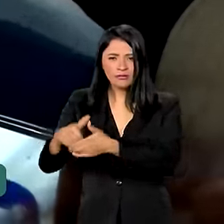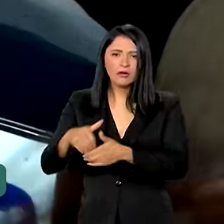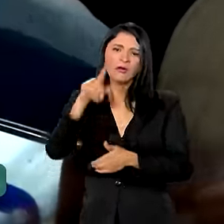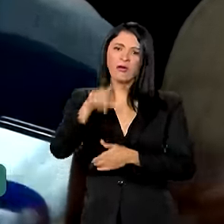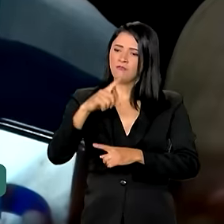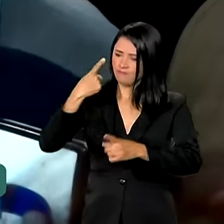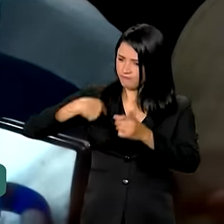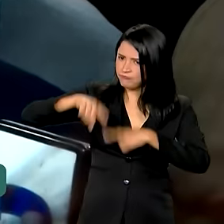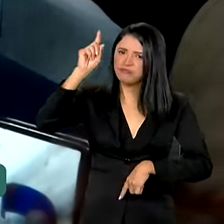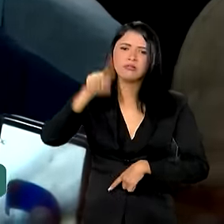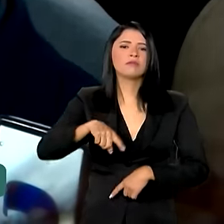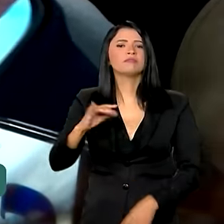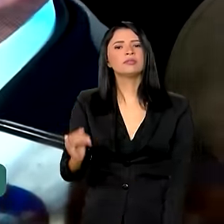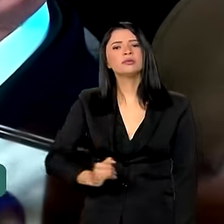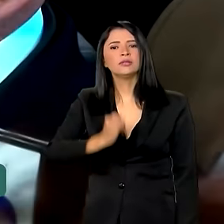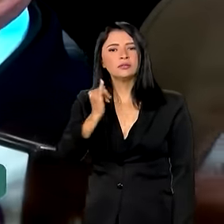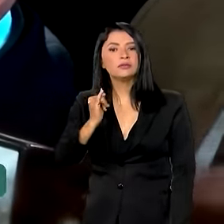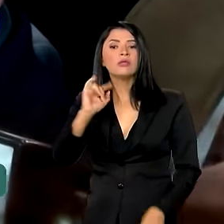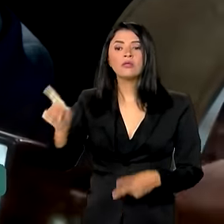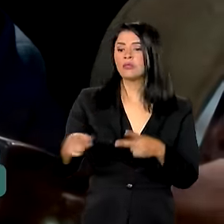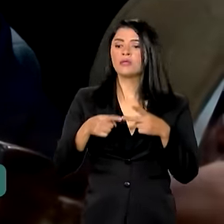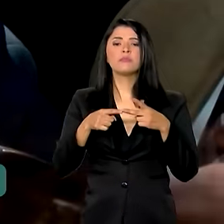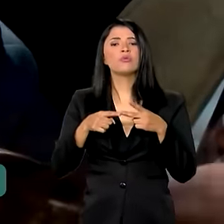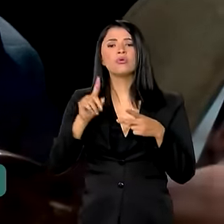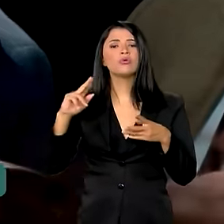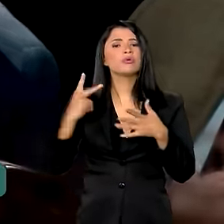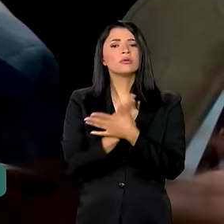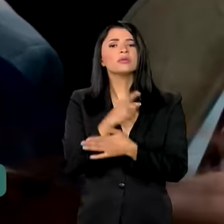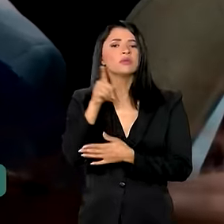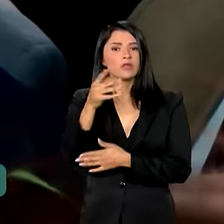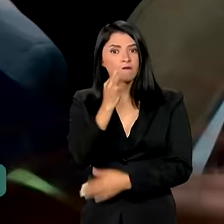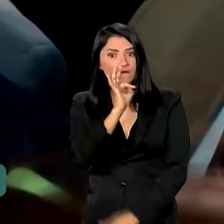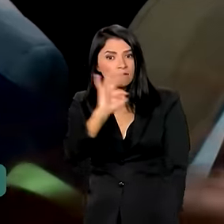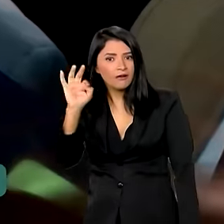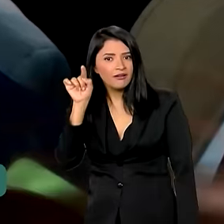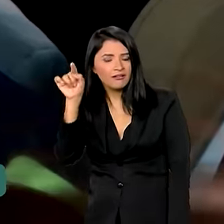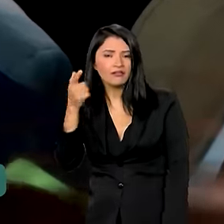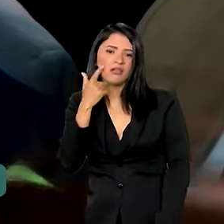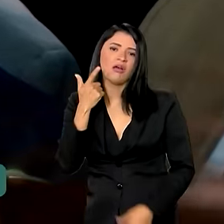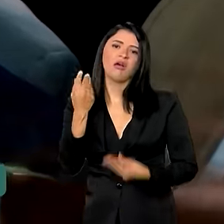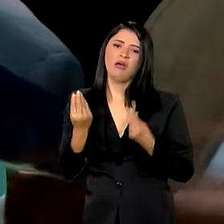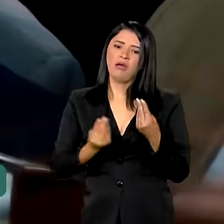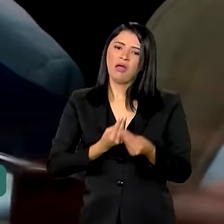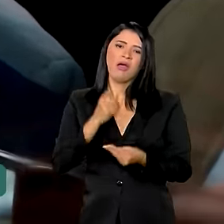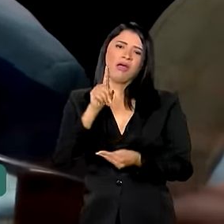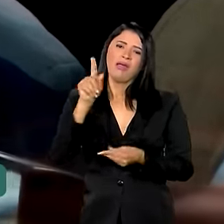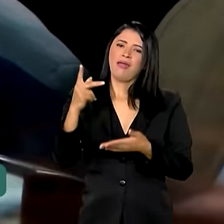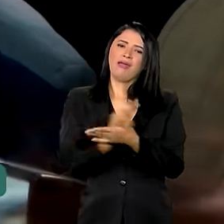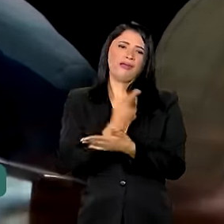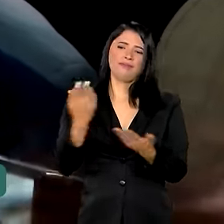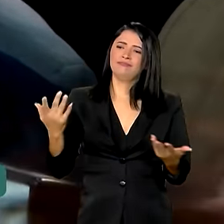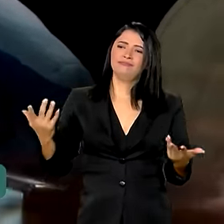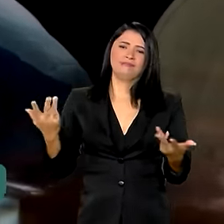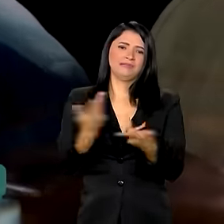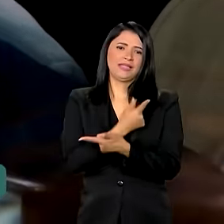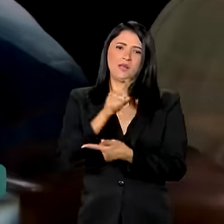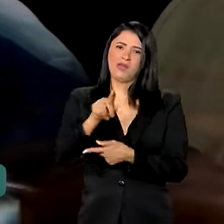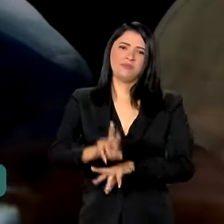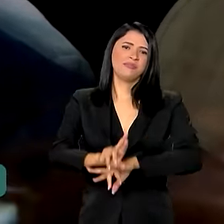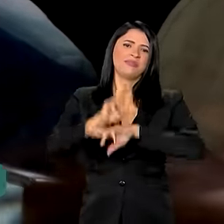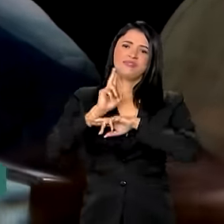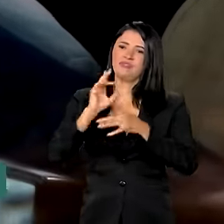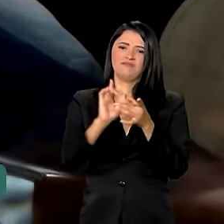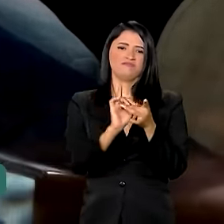um avanço importante. E depois, o que aconteceu na França é aquela coisa maravilhosa do que